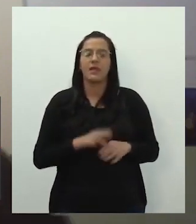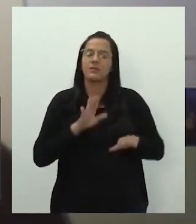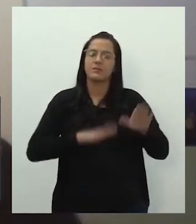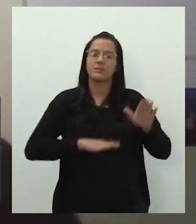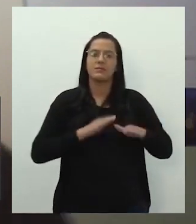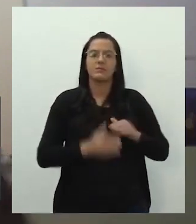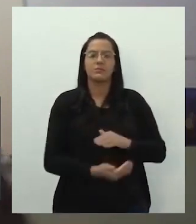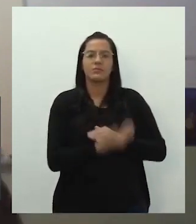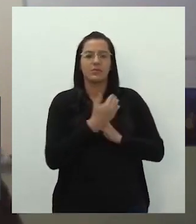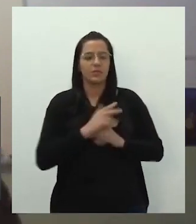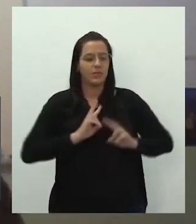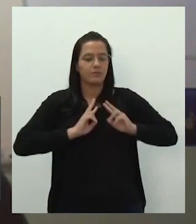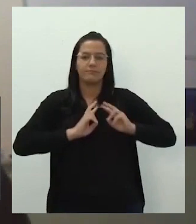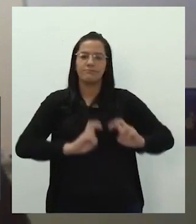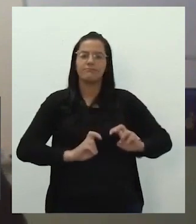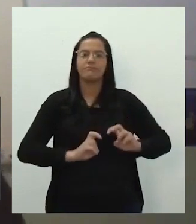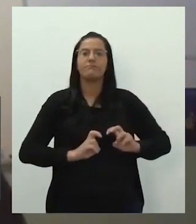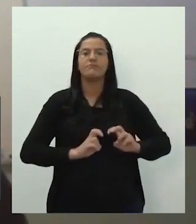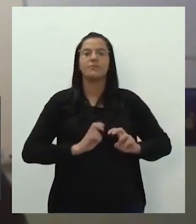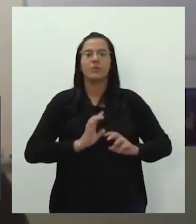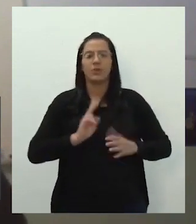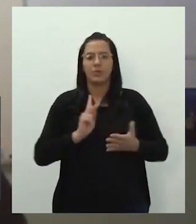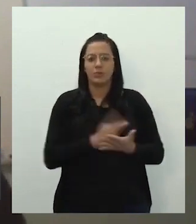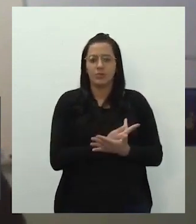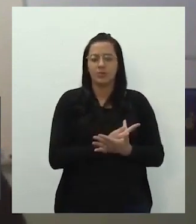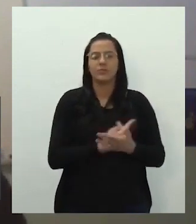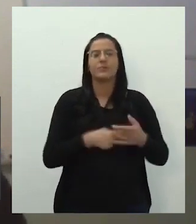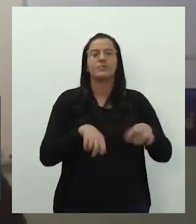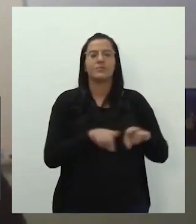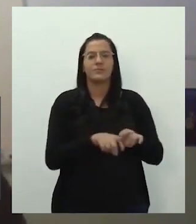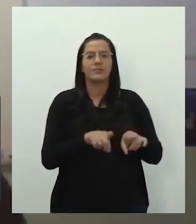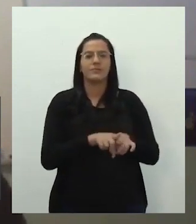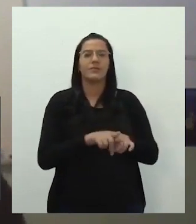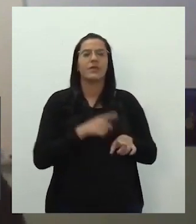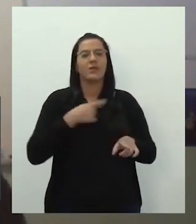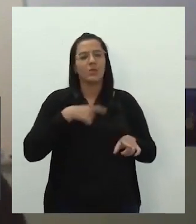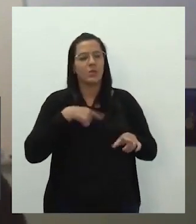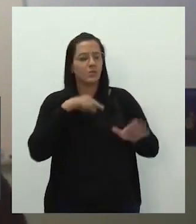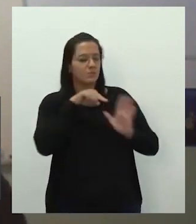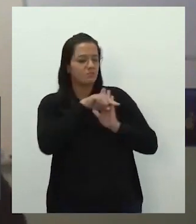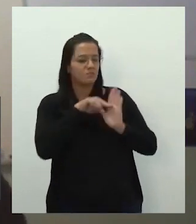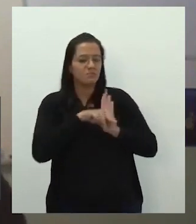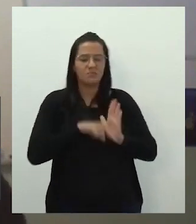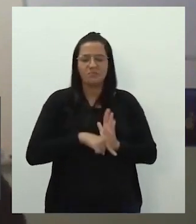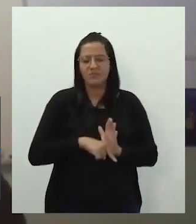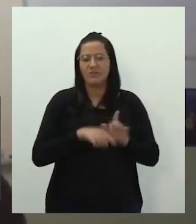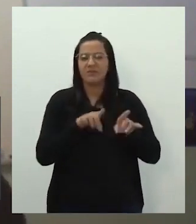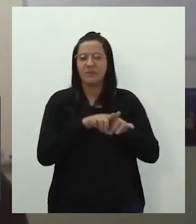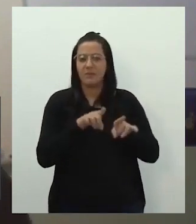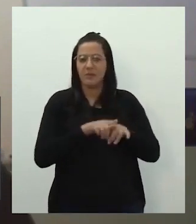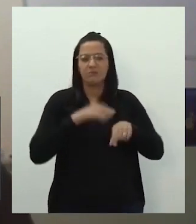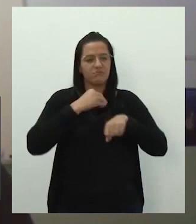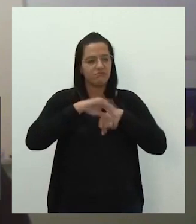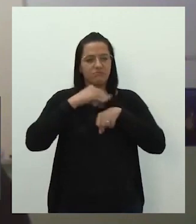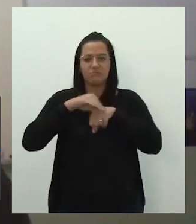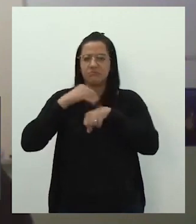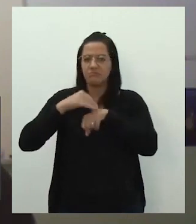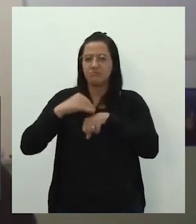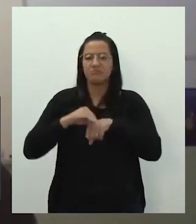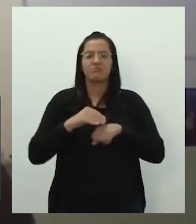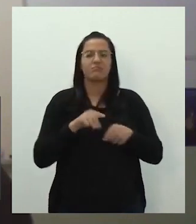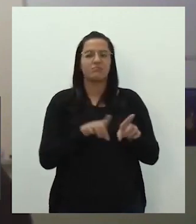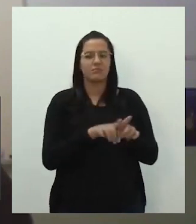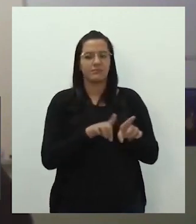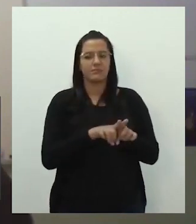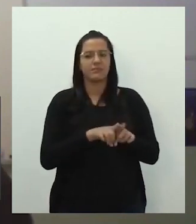ajudar a perceber isso, até a gente fazer uma análise um pouco mais crítica da nossa própria aula, né?